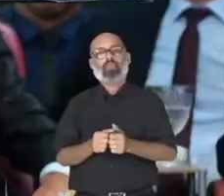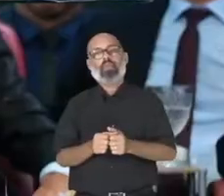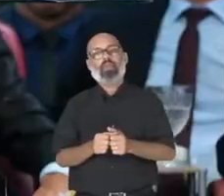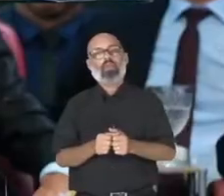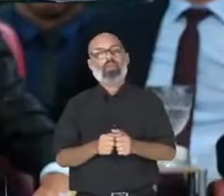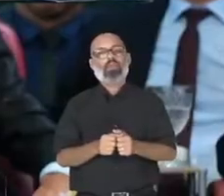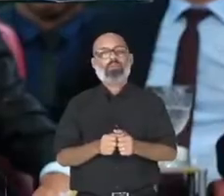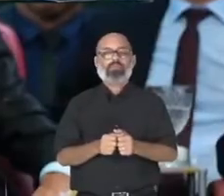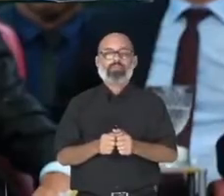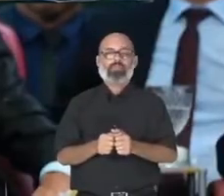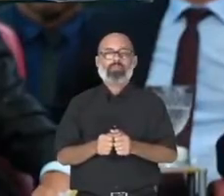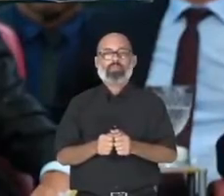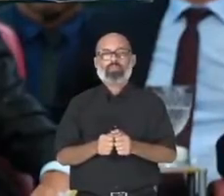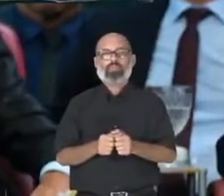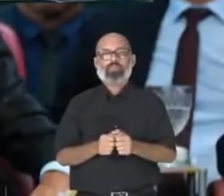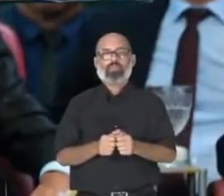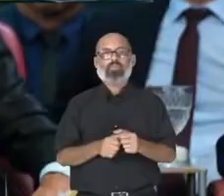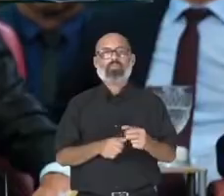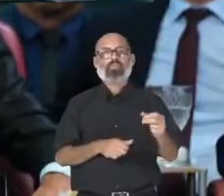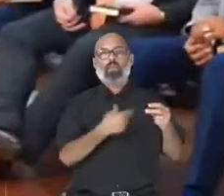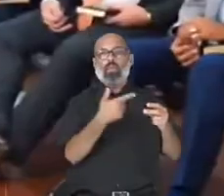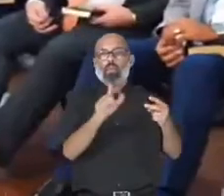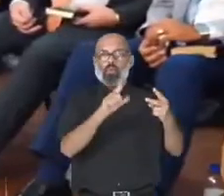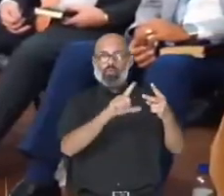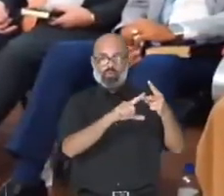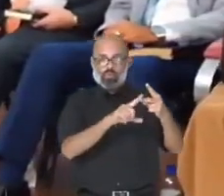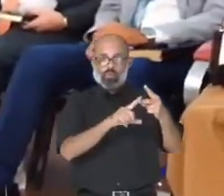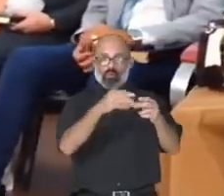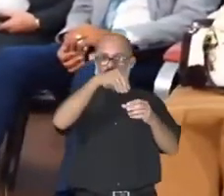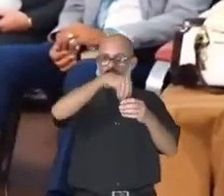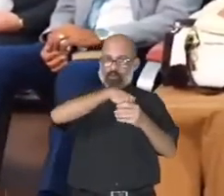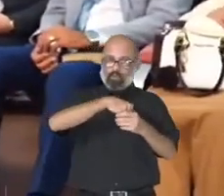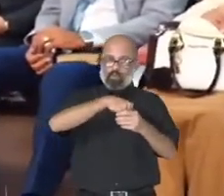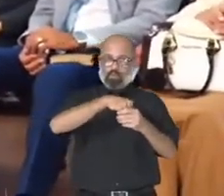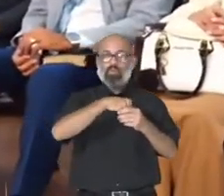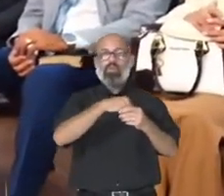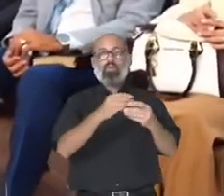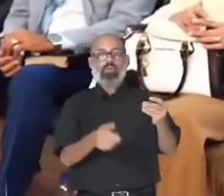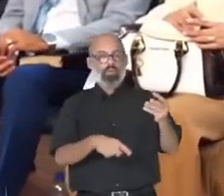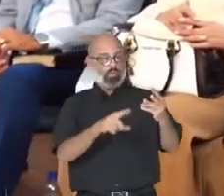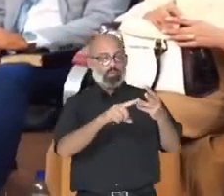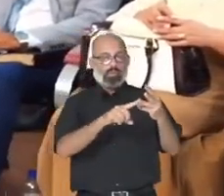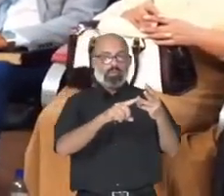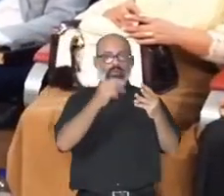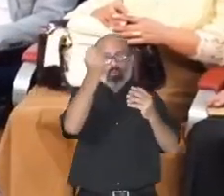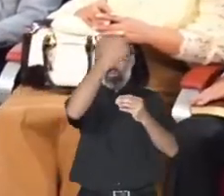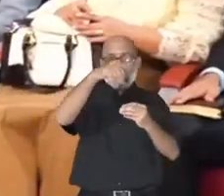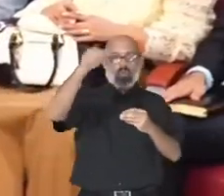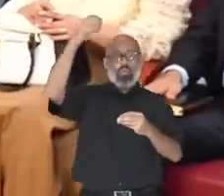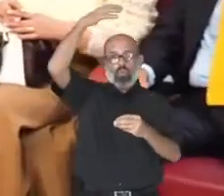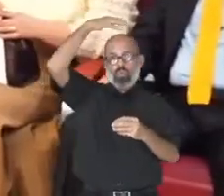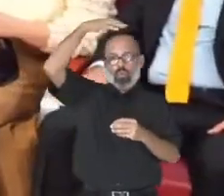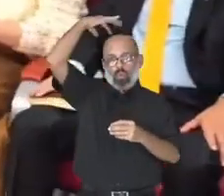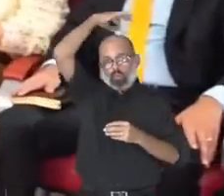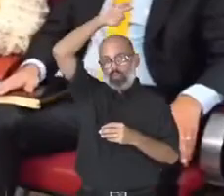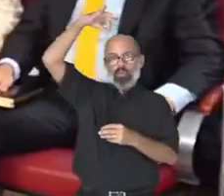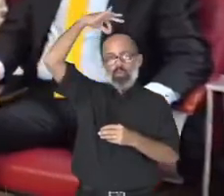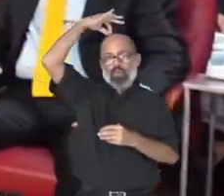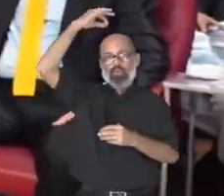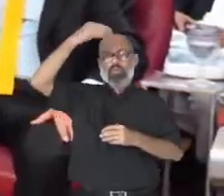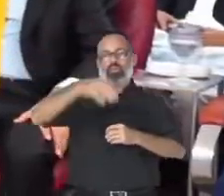um é quando ele está em nós, e outro é quando ele está sobre nós.